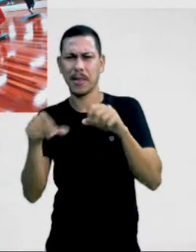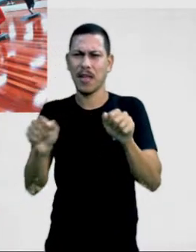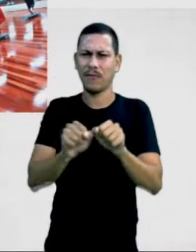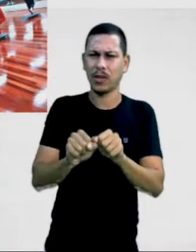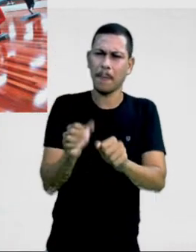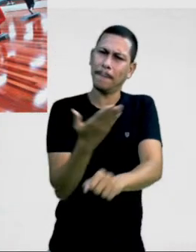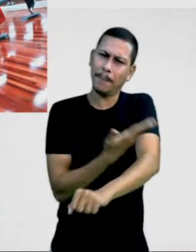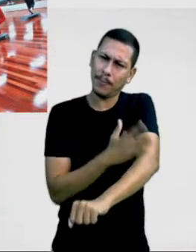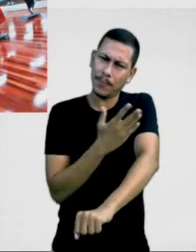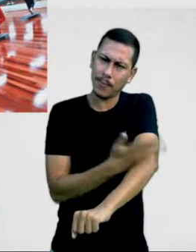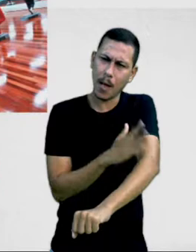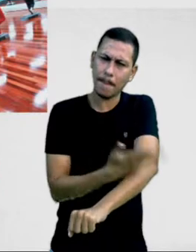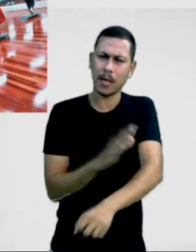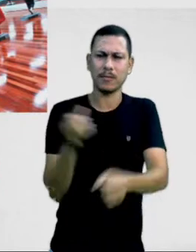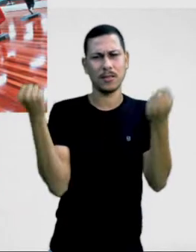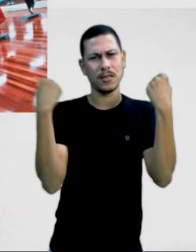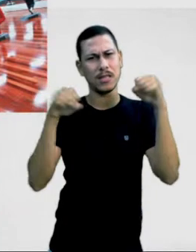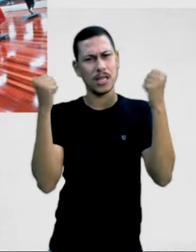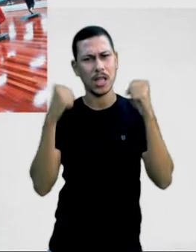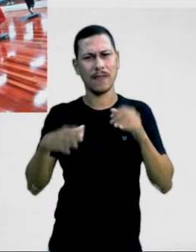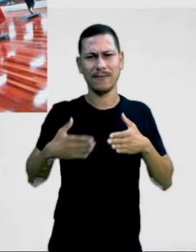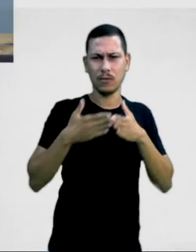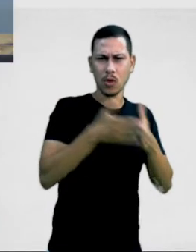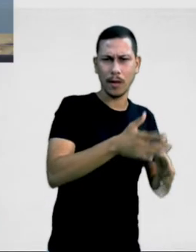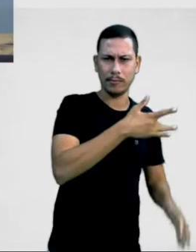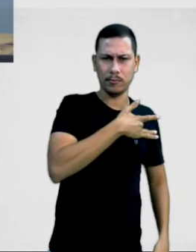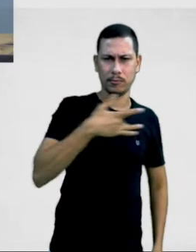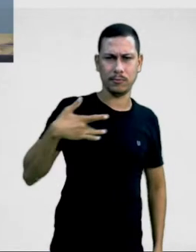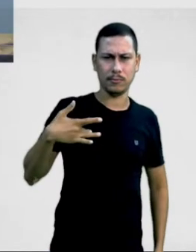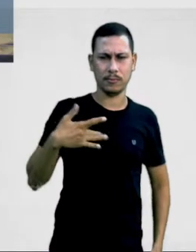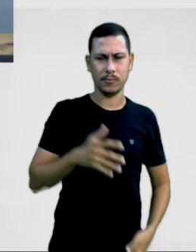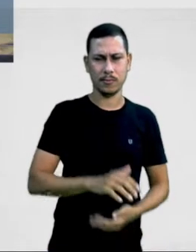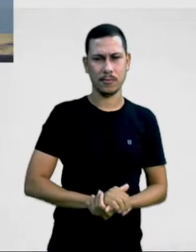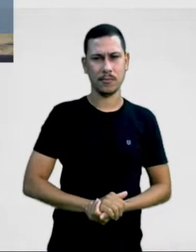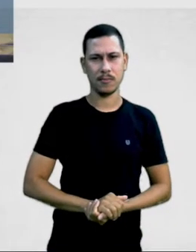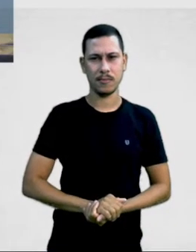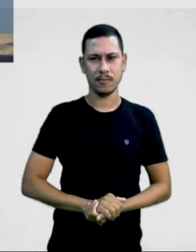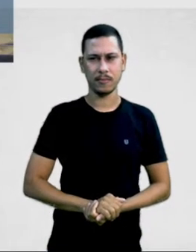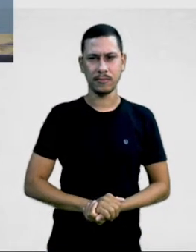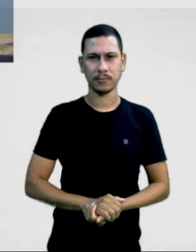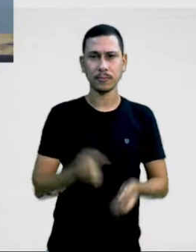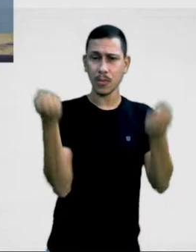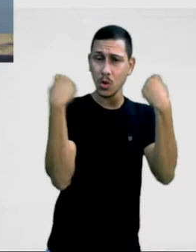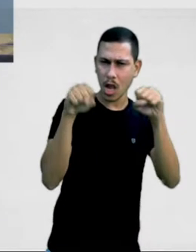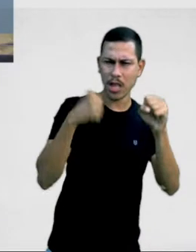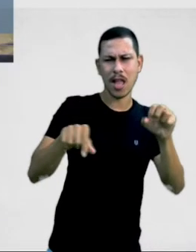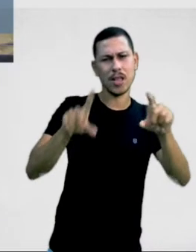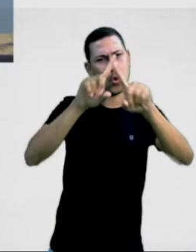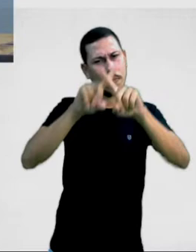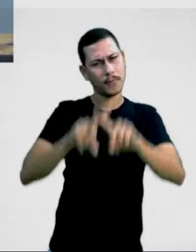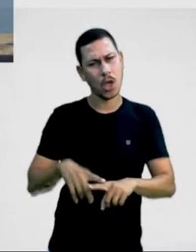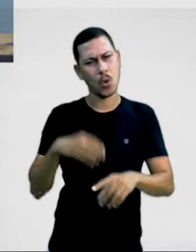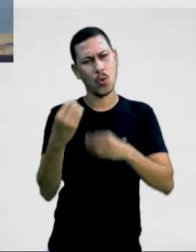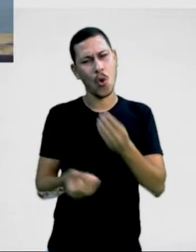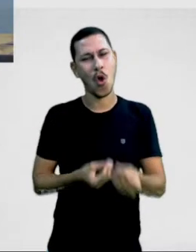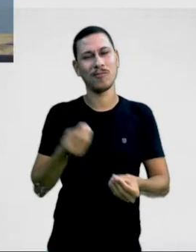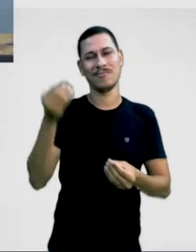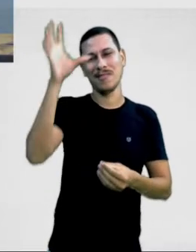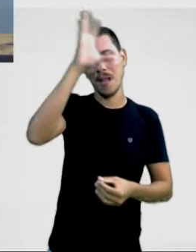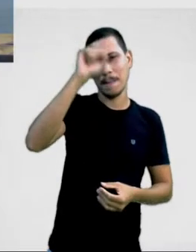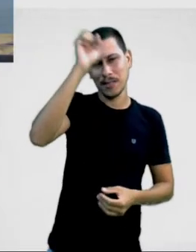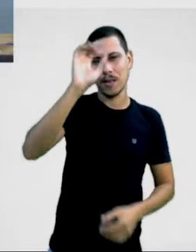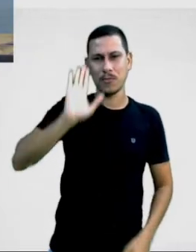a prática da ginástica voltada para a saúde. A ginástica de competição, como a gente já